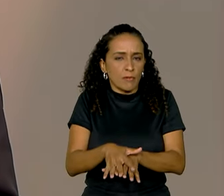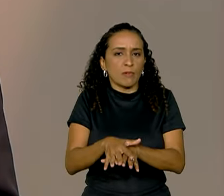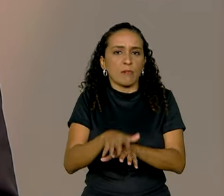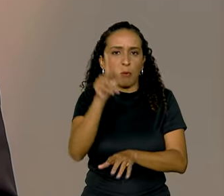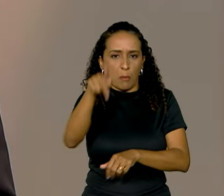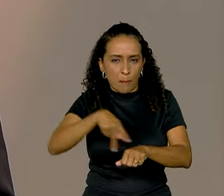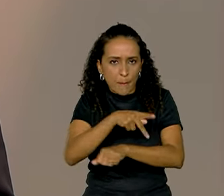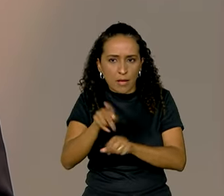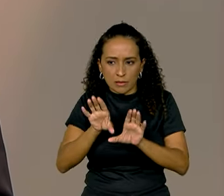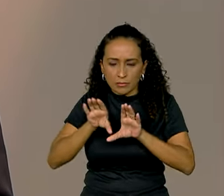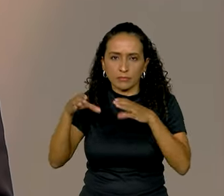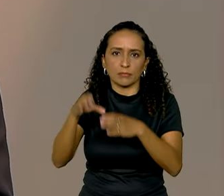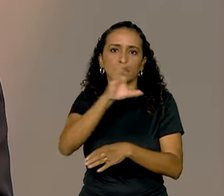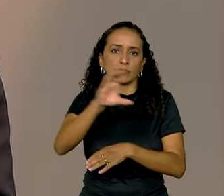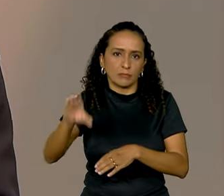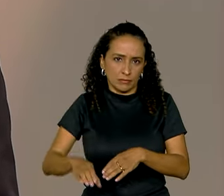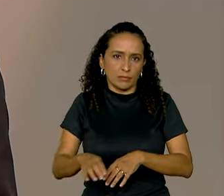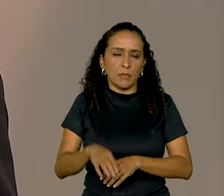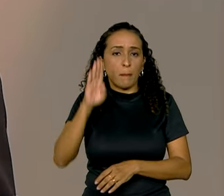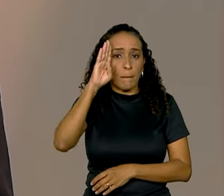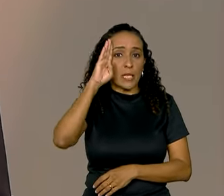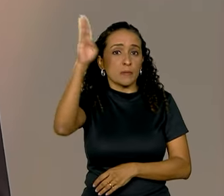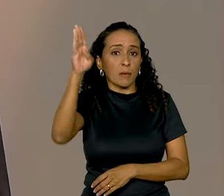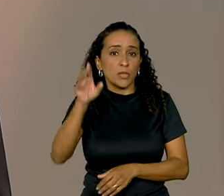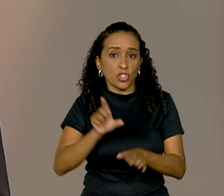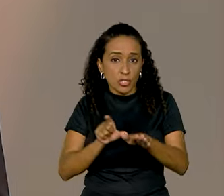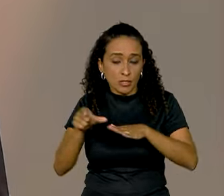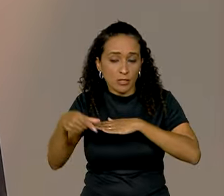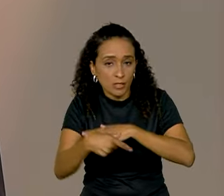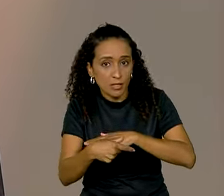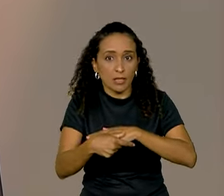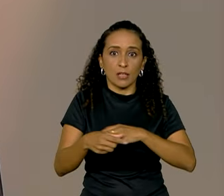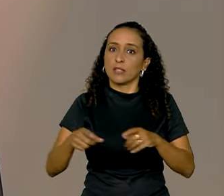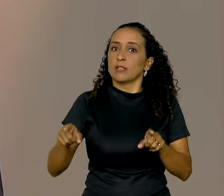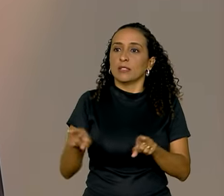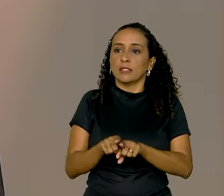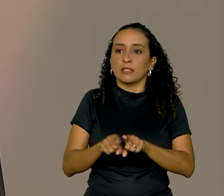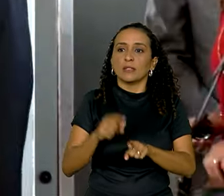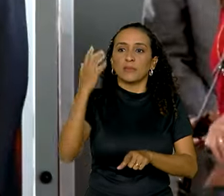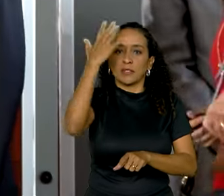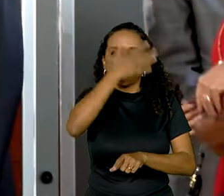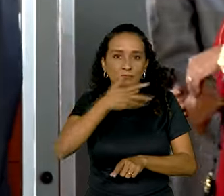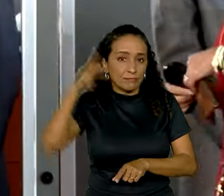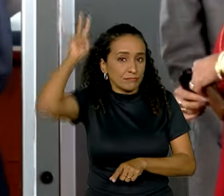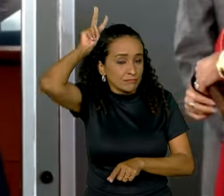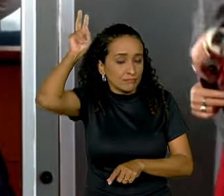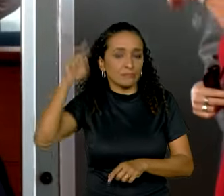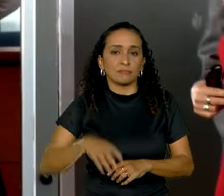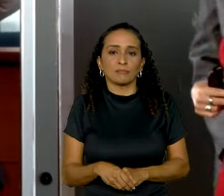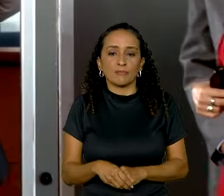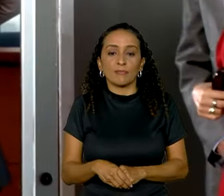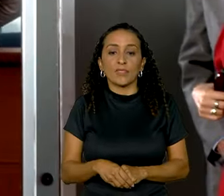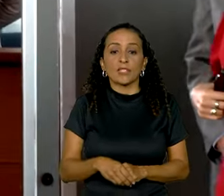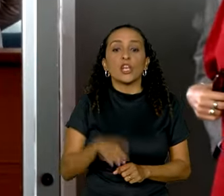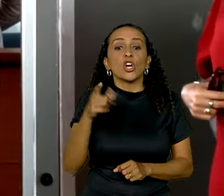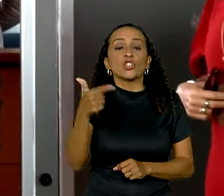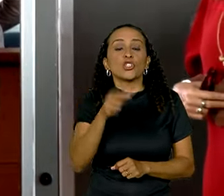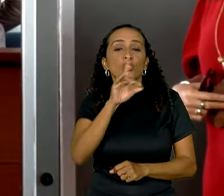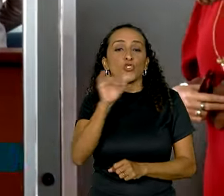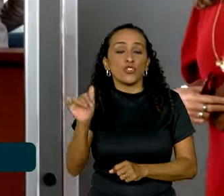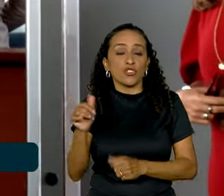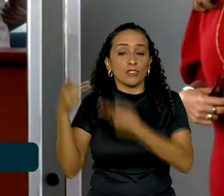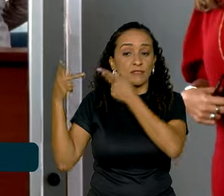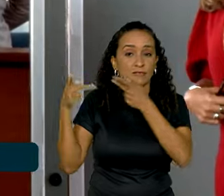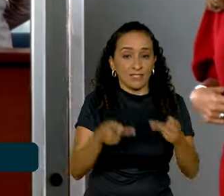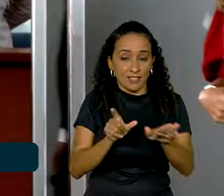países da comunidade do Caribe principalmente com a Guiana e o surinam no segundo dia de visita